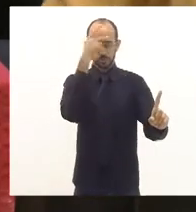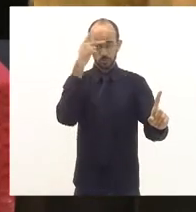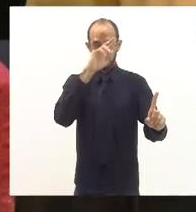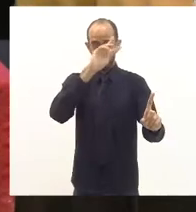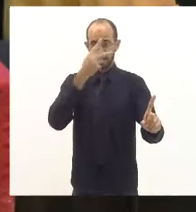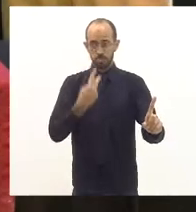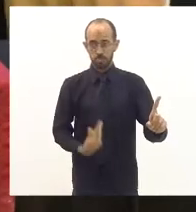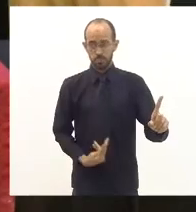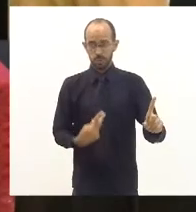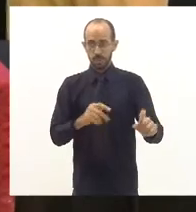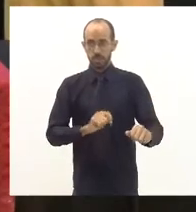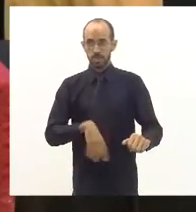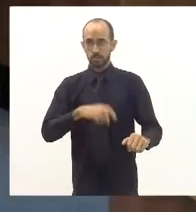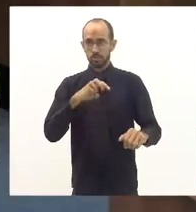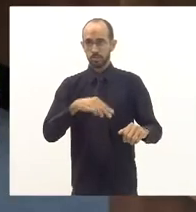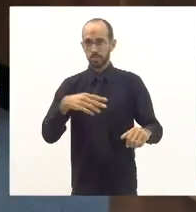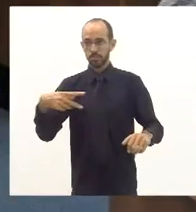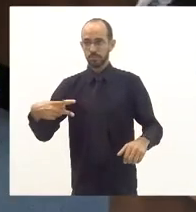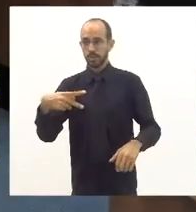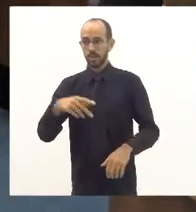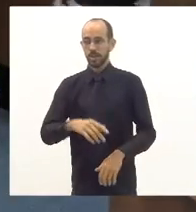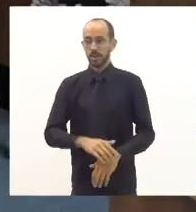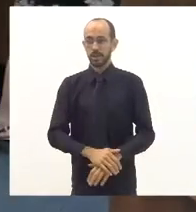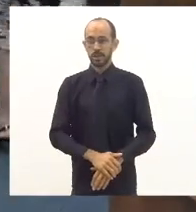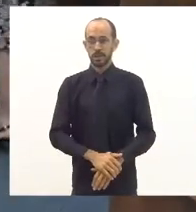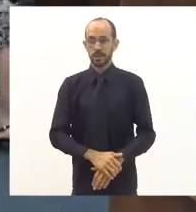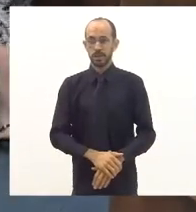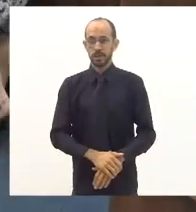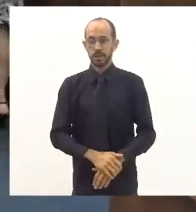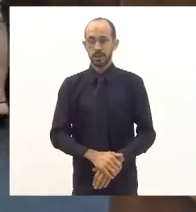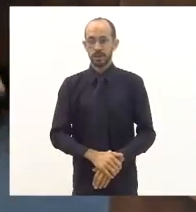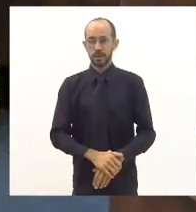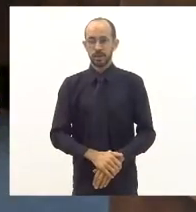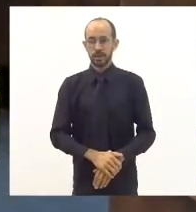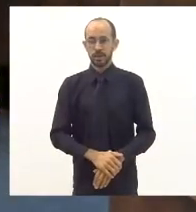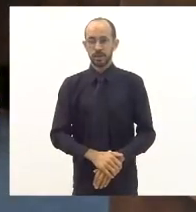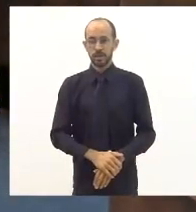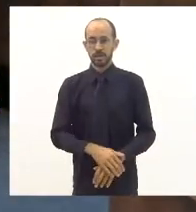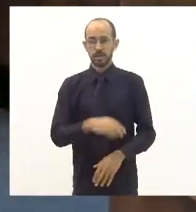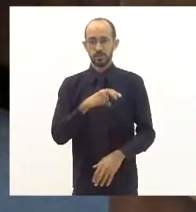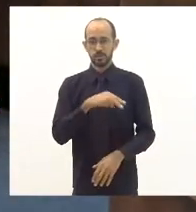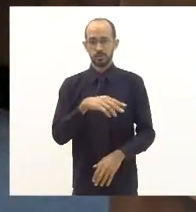Ministério Público Rio de Janeiro. Importantíssima presença do MPRJ.